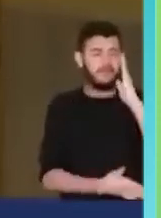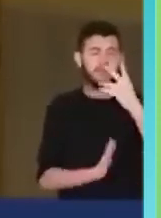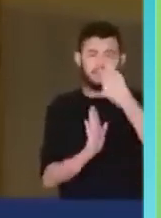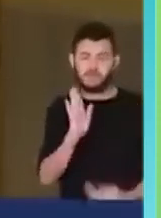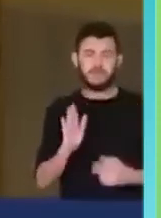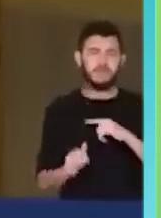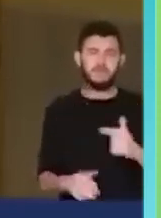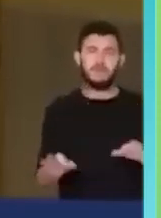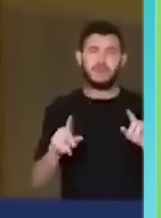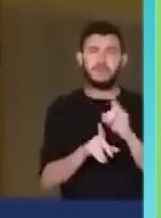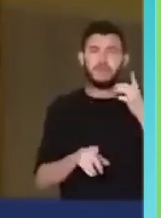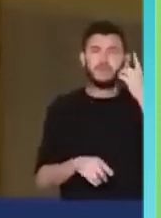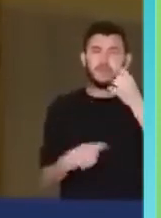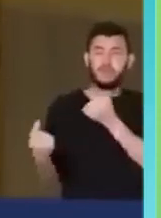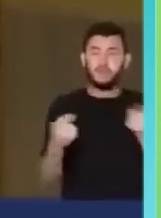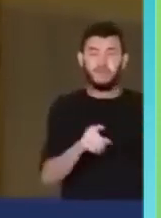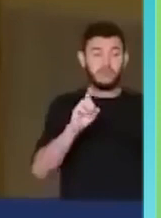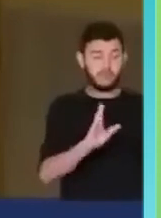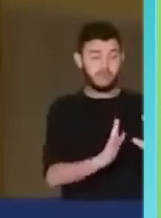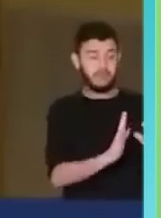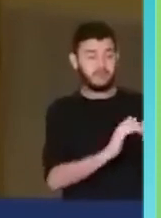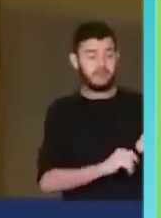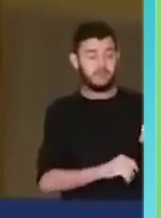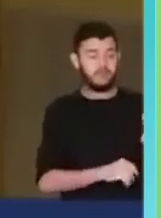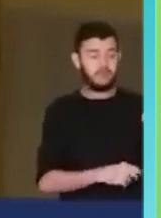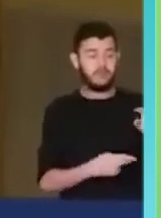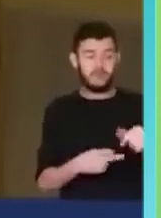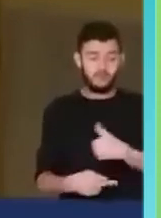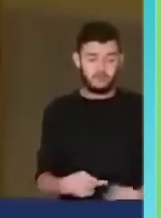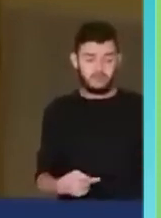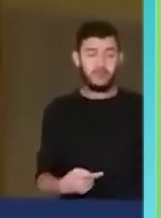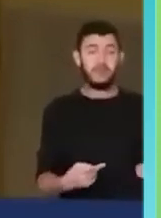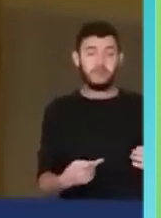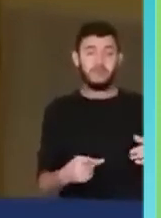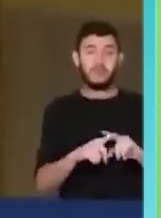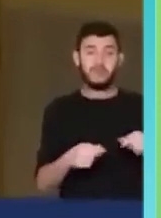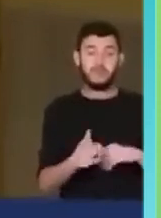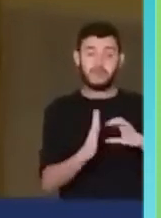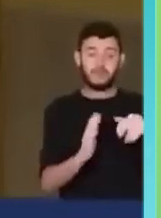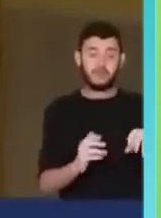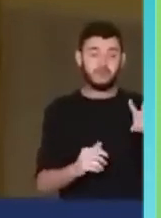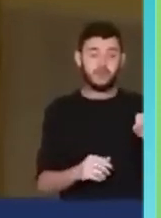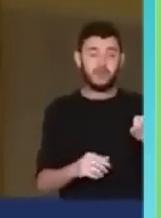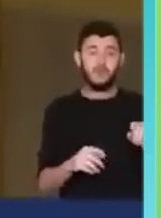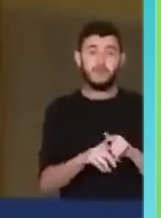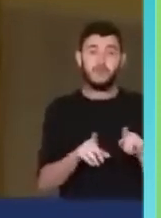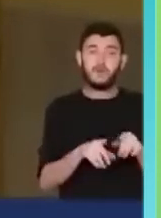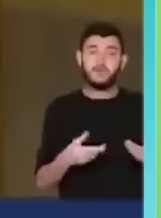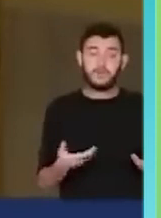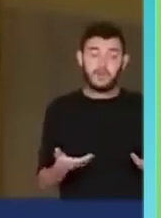contra o projeto a não ser o novo e o governo e o novo servindo ao governo em